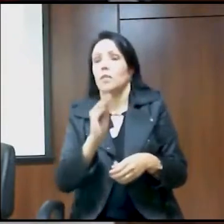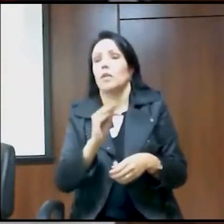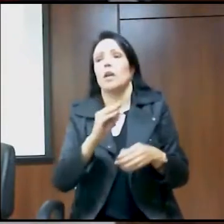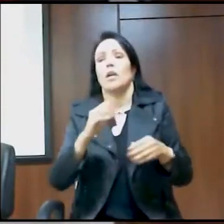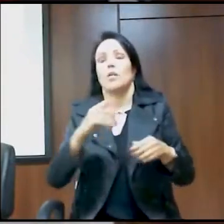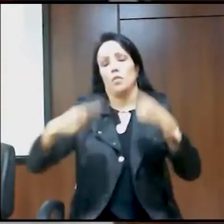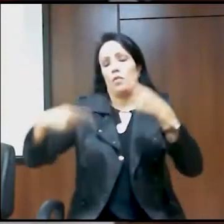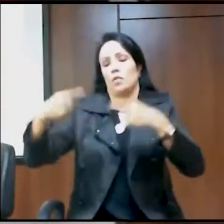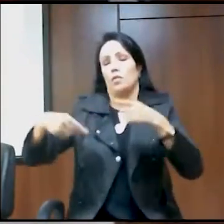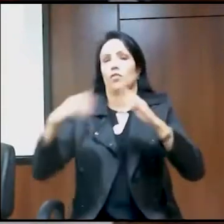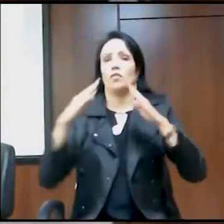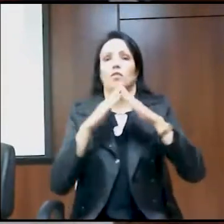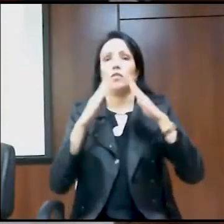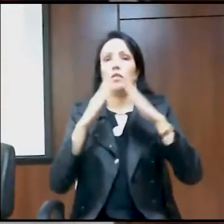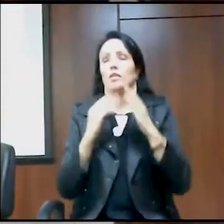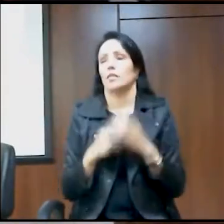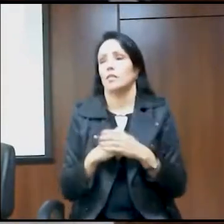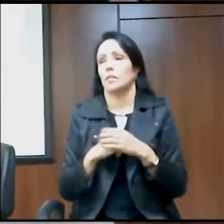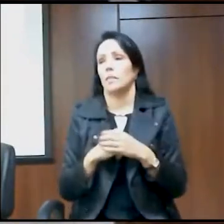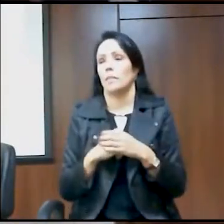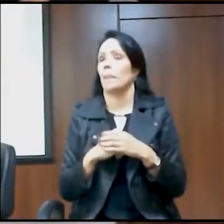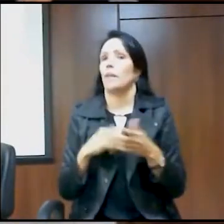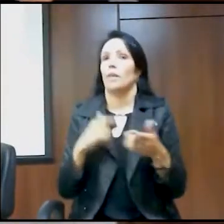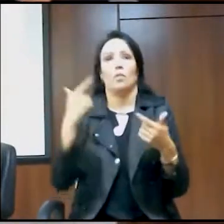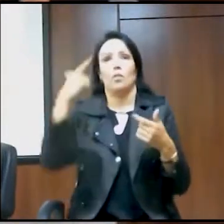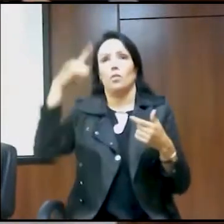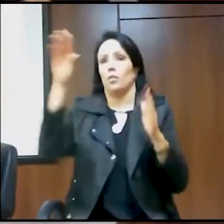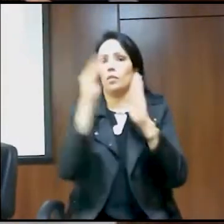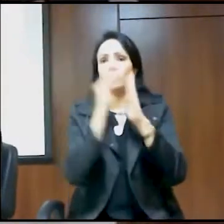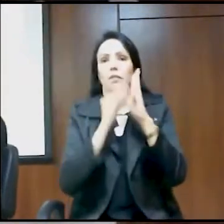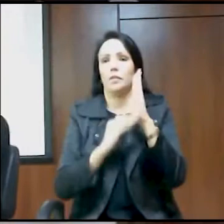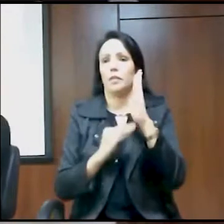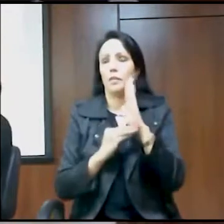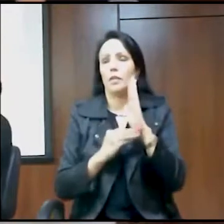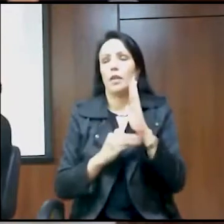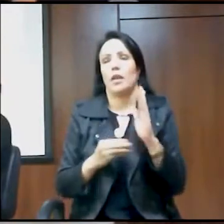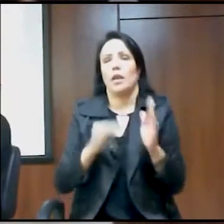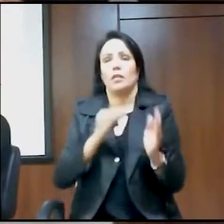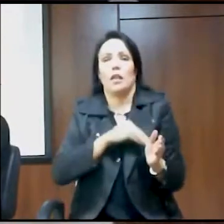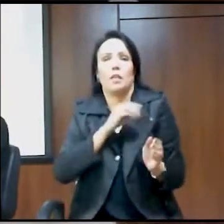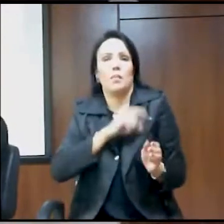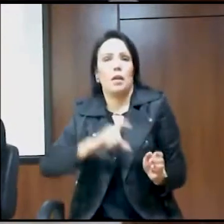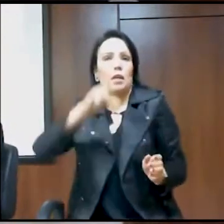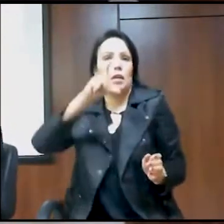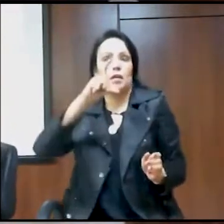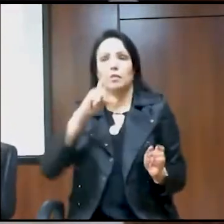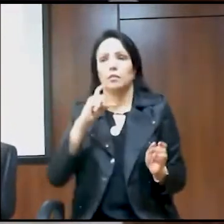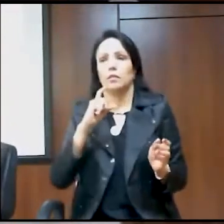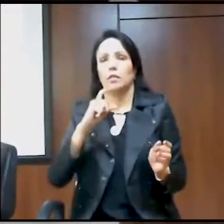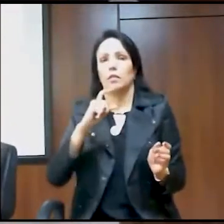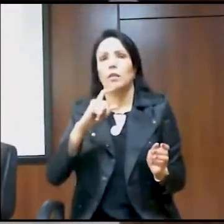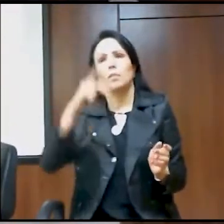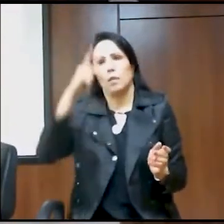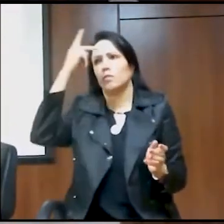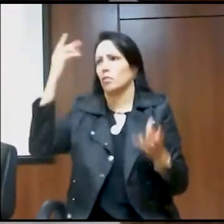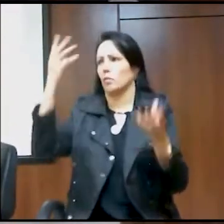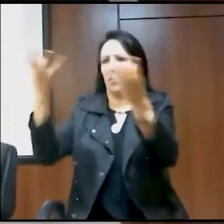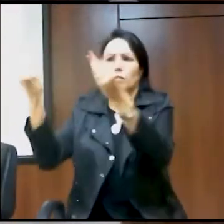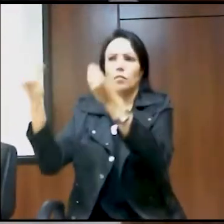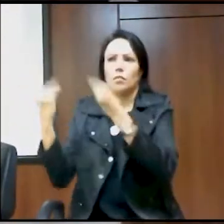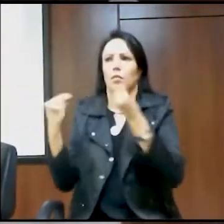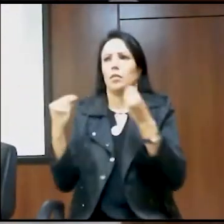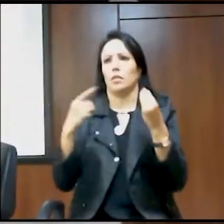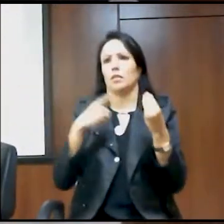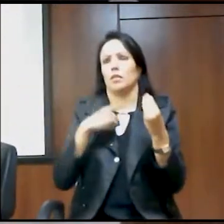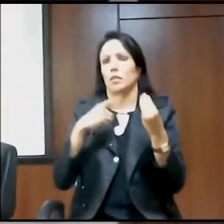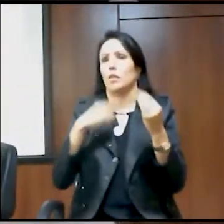vai para uma outra pauta, que é atender a renda mais alta, as pessoas, né, que também precisa, porque tem uma demanda reprimida nas